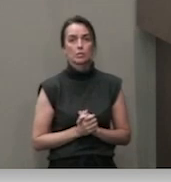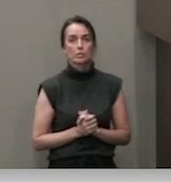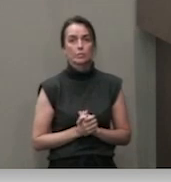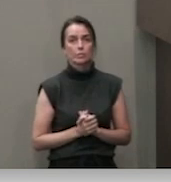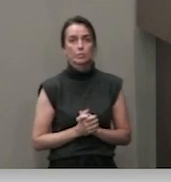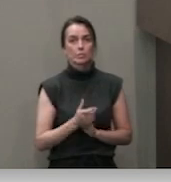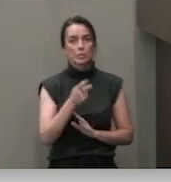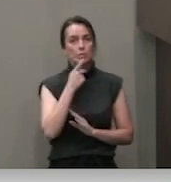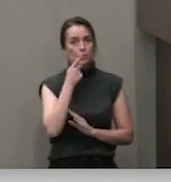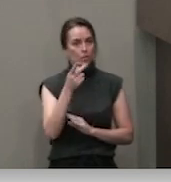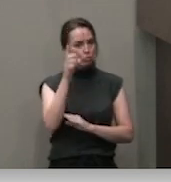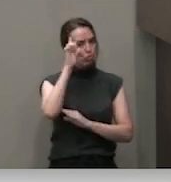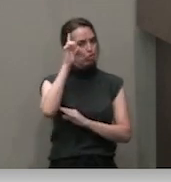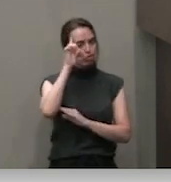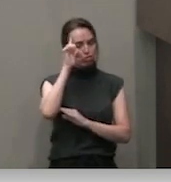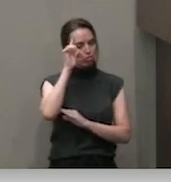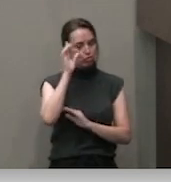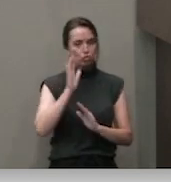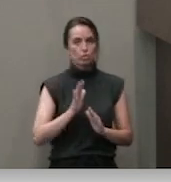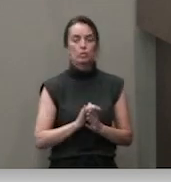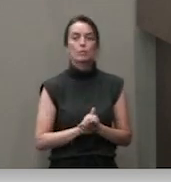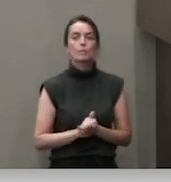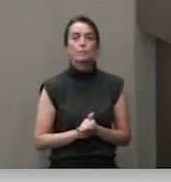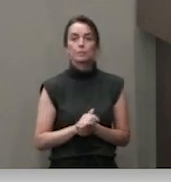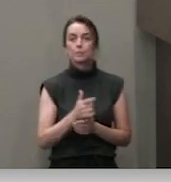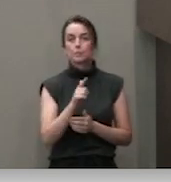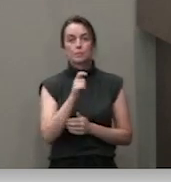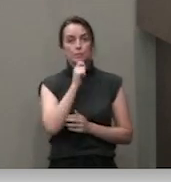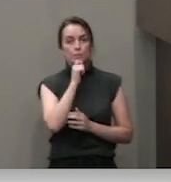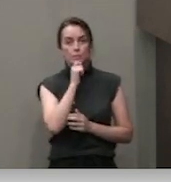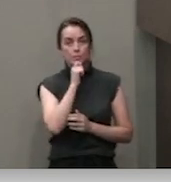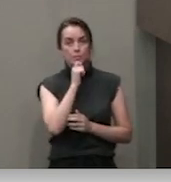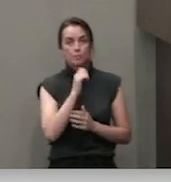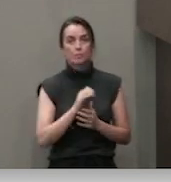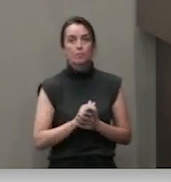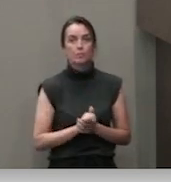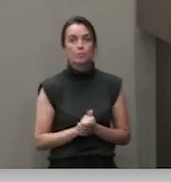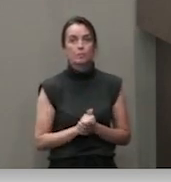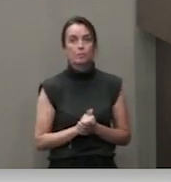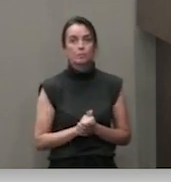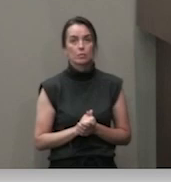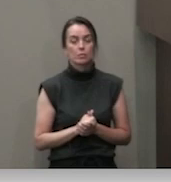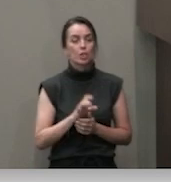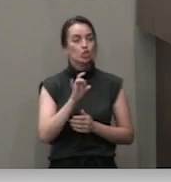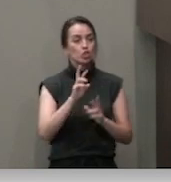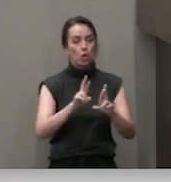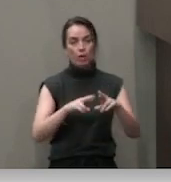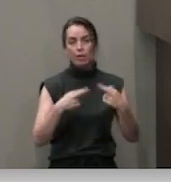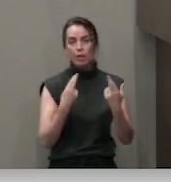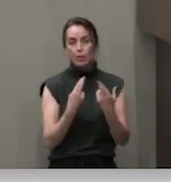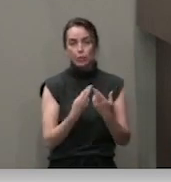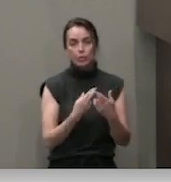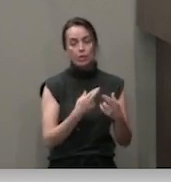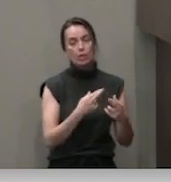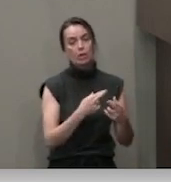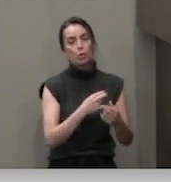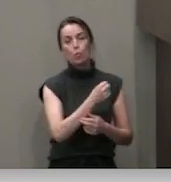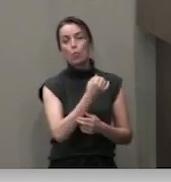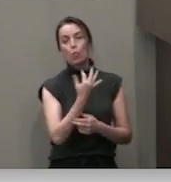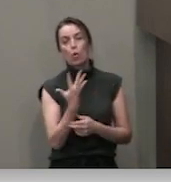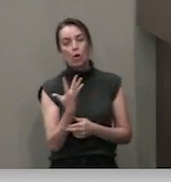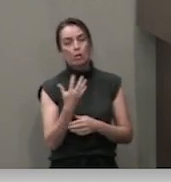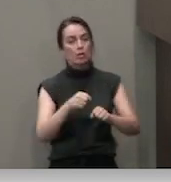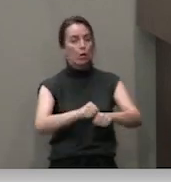falando no dia a dia nós não temos ainda por isso que é preliminar das reuniões das audiências públicas